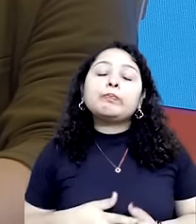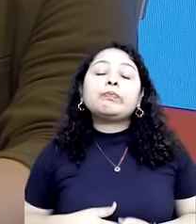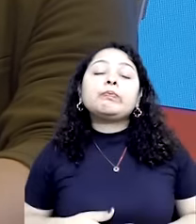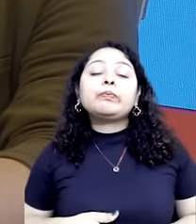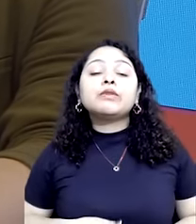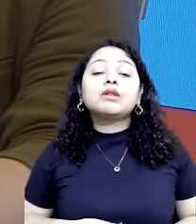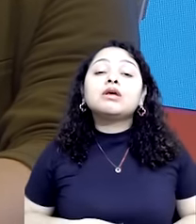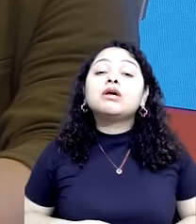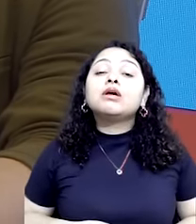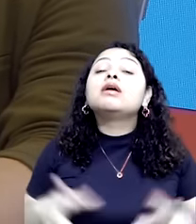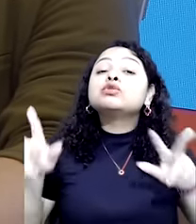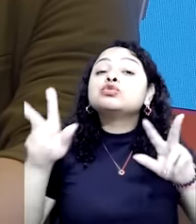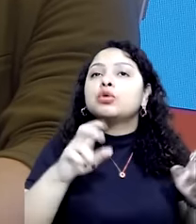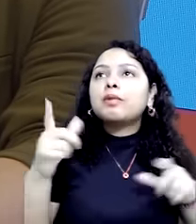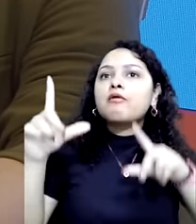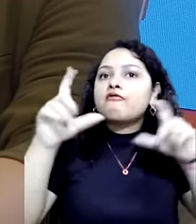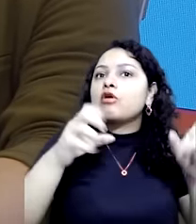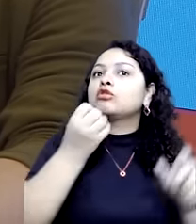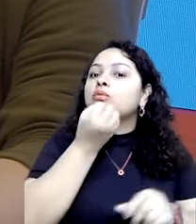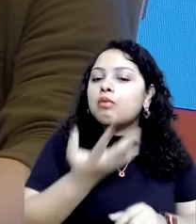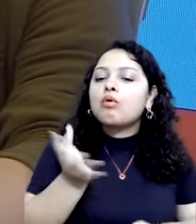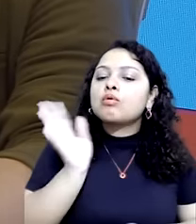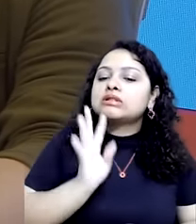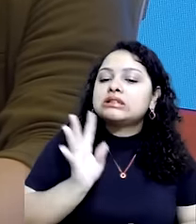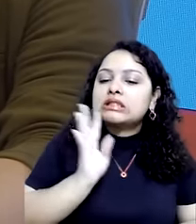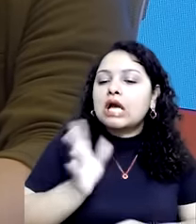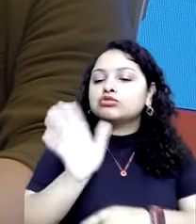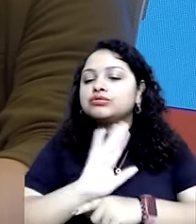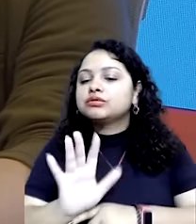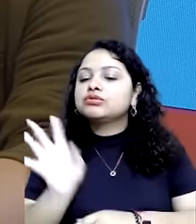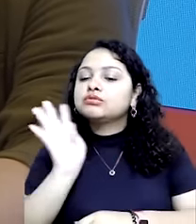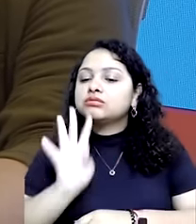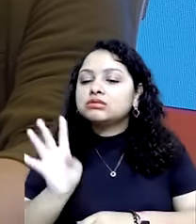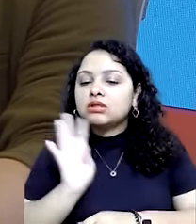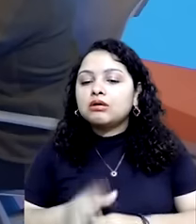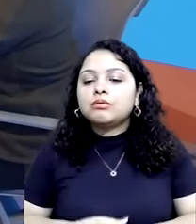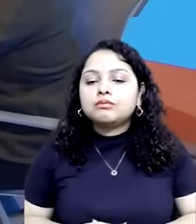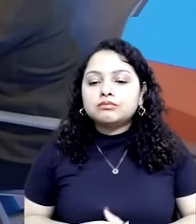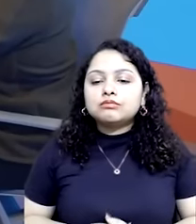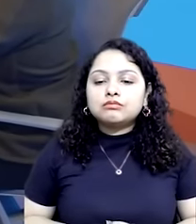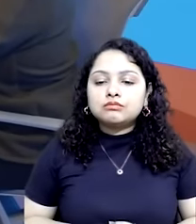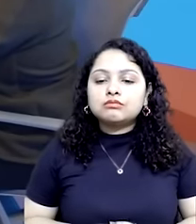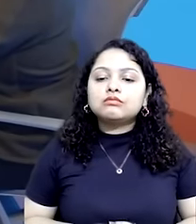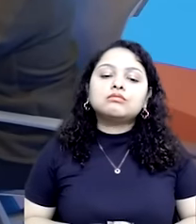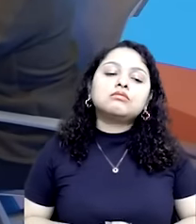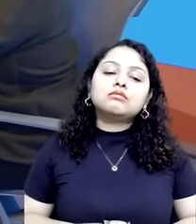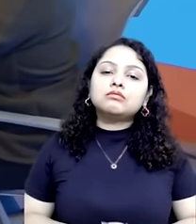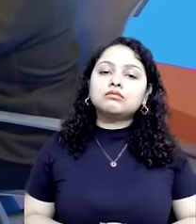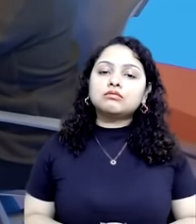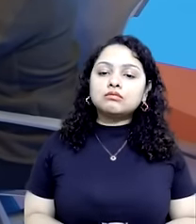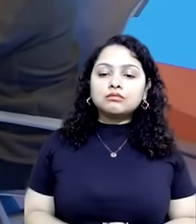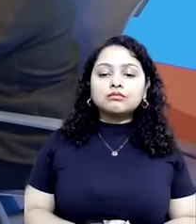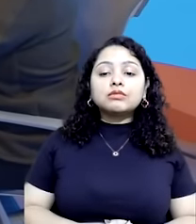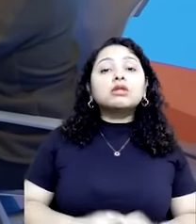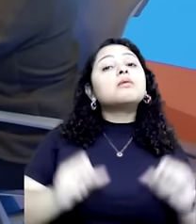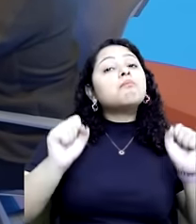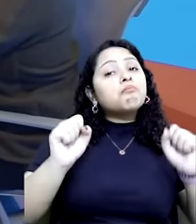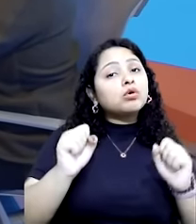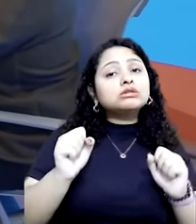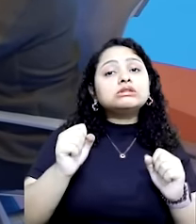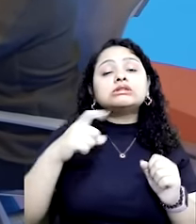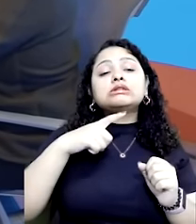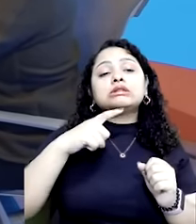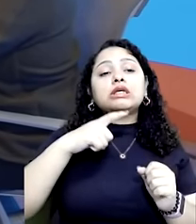da para ter fotos bem bem bacanas os vídeos né o ter um estabilizador né que pode ser um